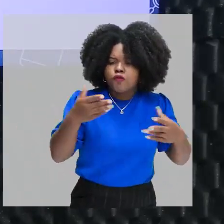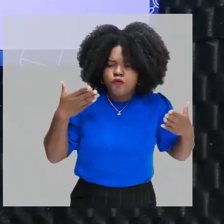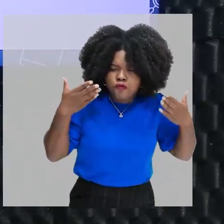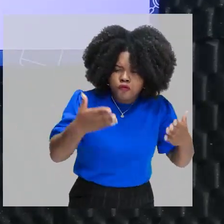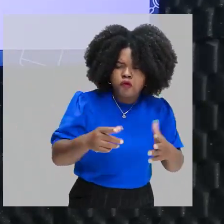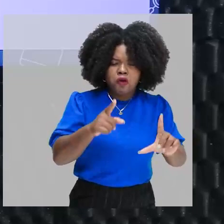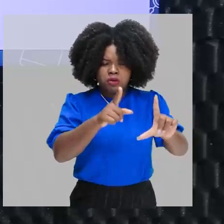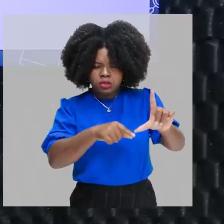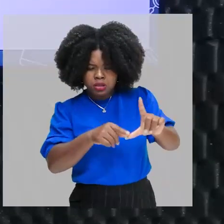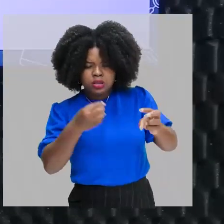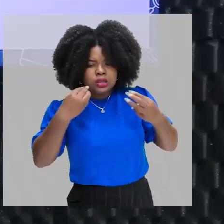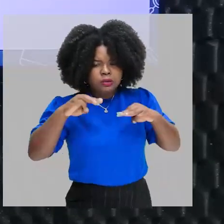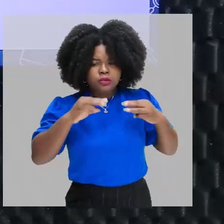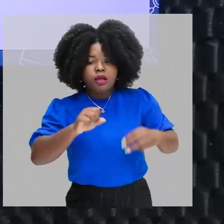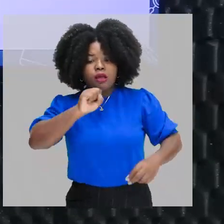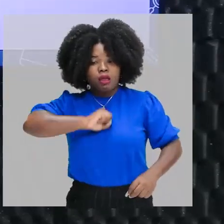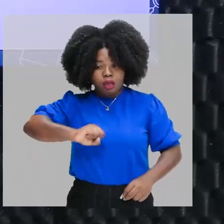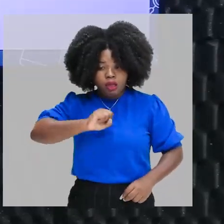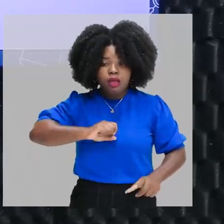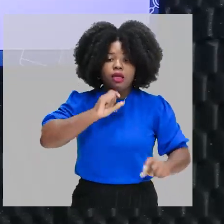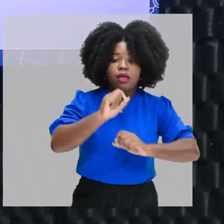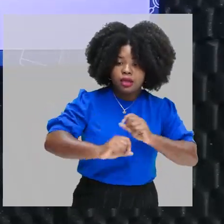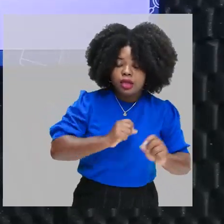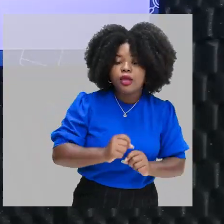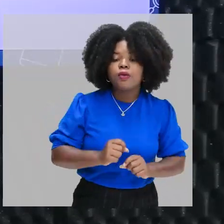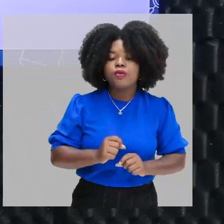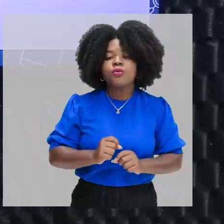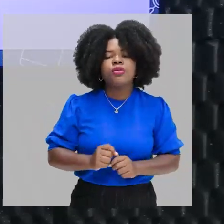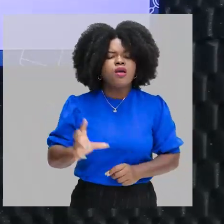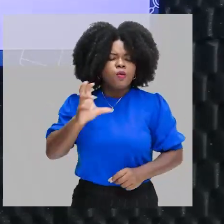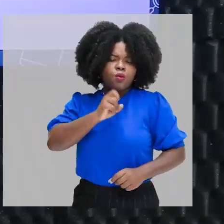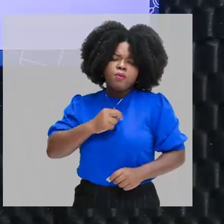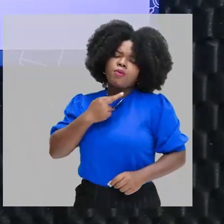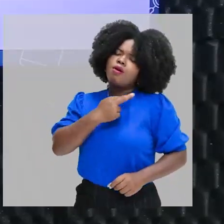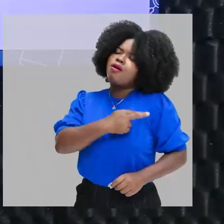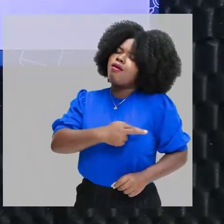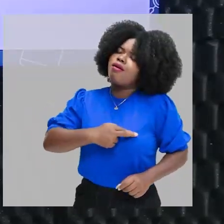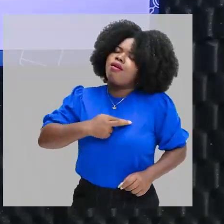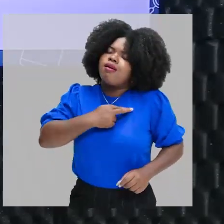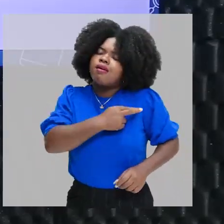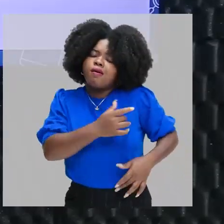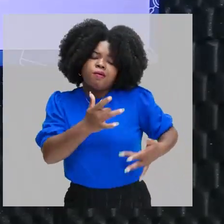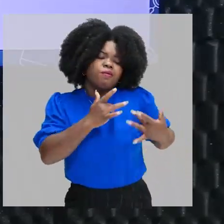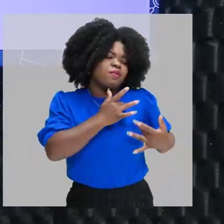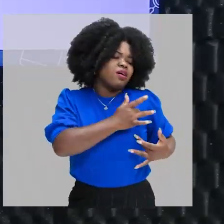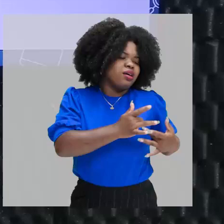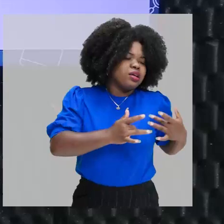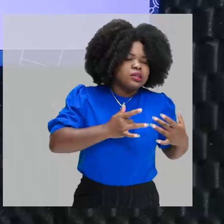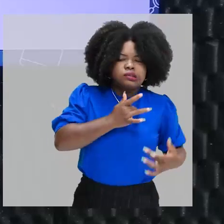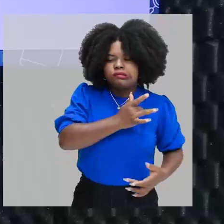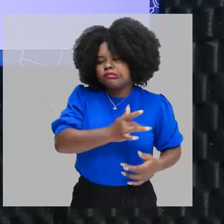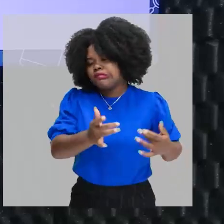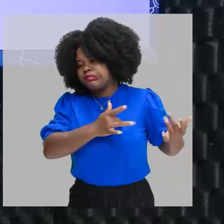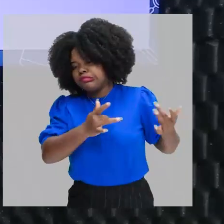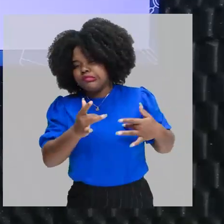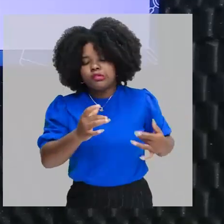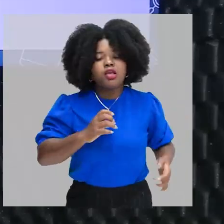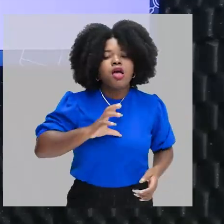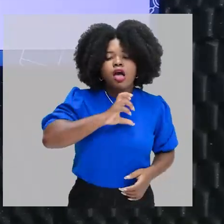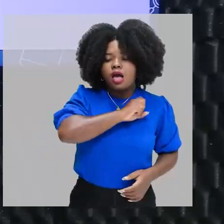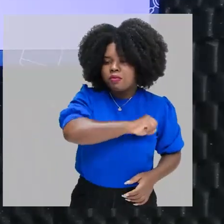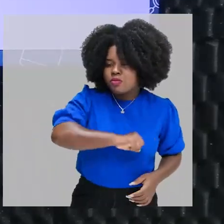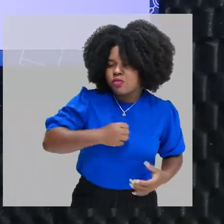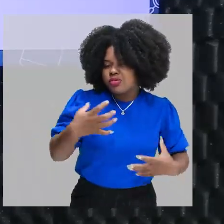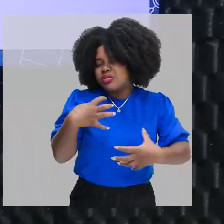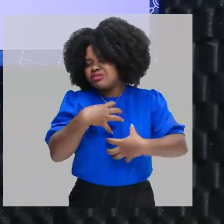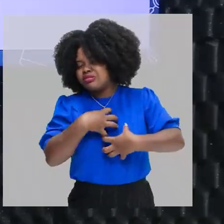das letras de música de reggae era o amor romântico, né? O amor entre duas pessoas, aquele amor sentimental. Depois,